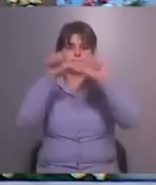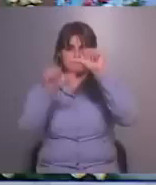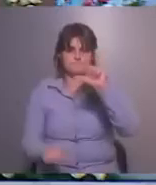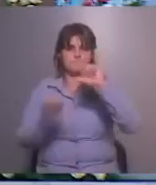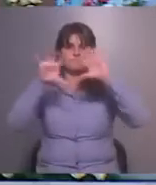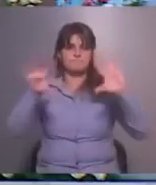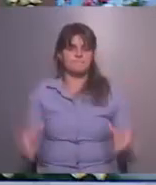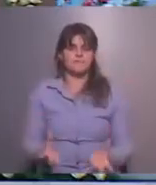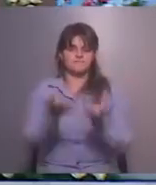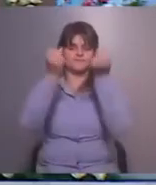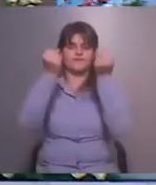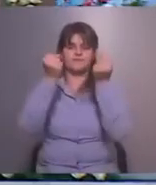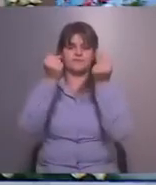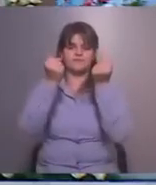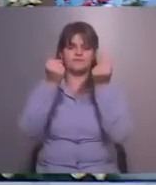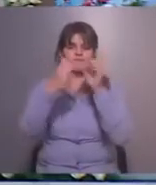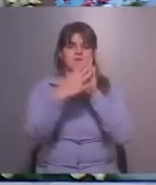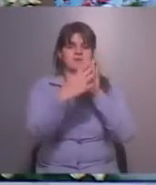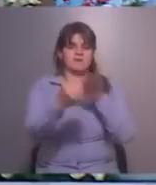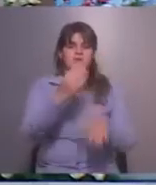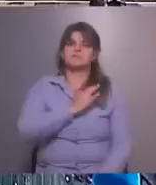Palavra da salvação.